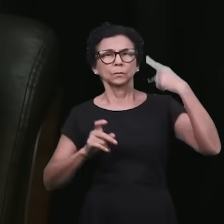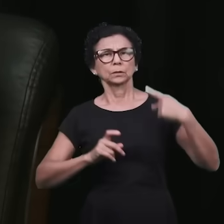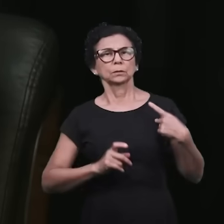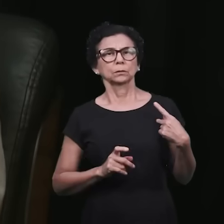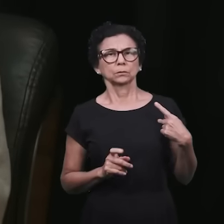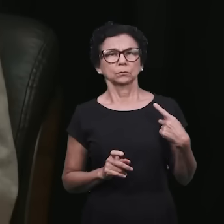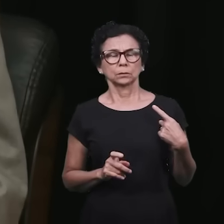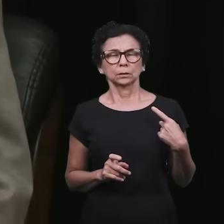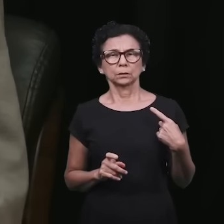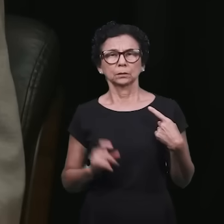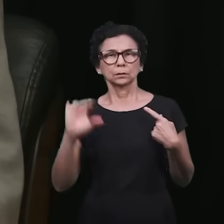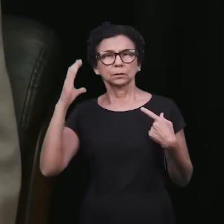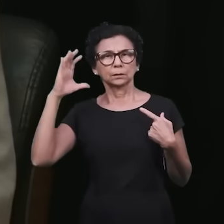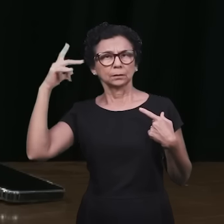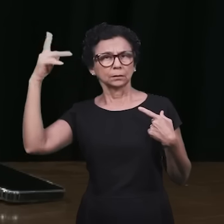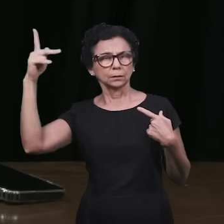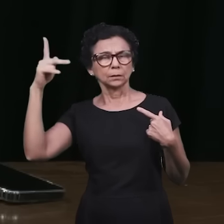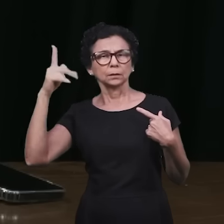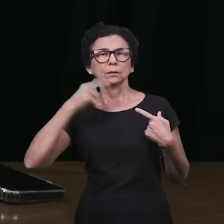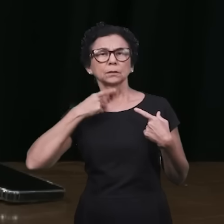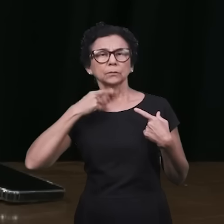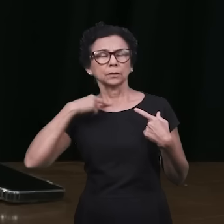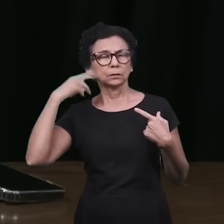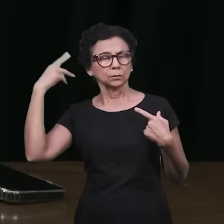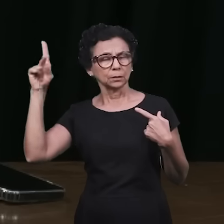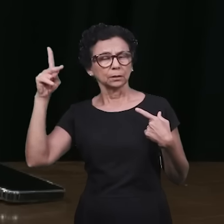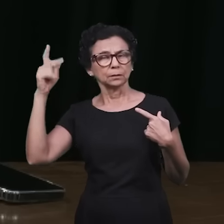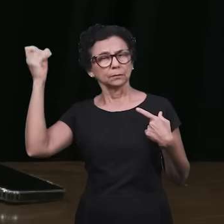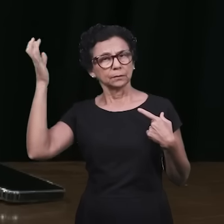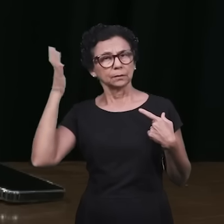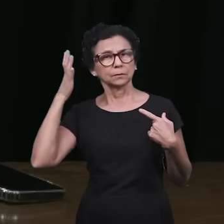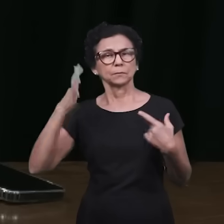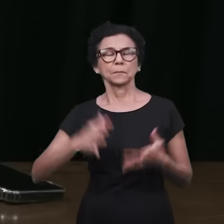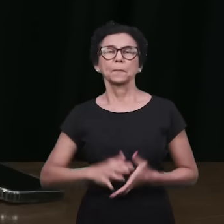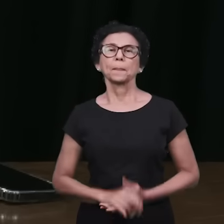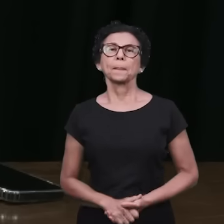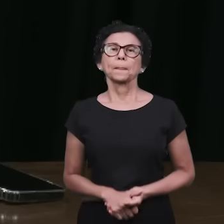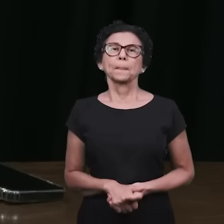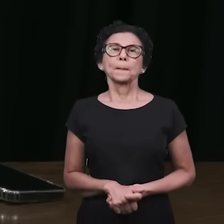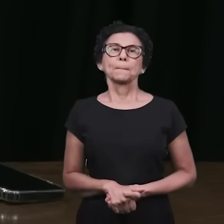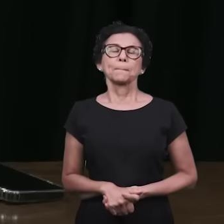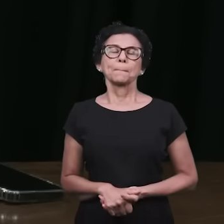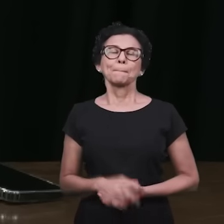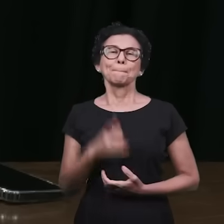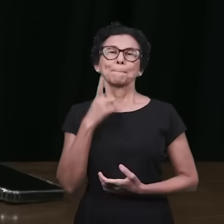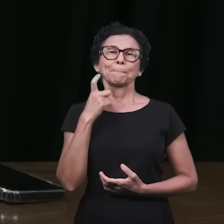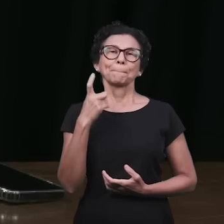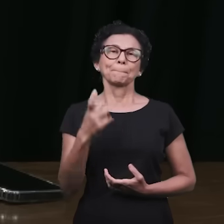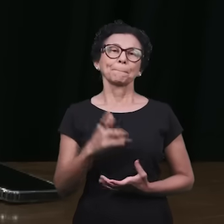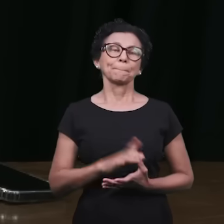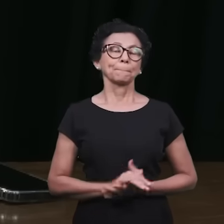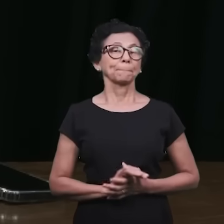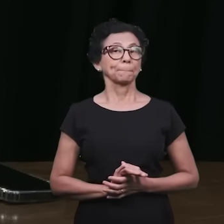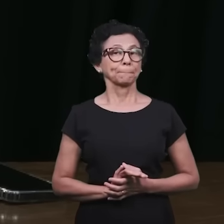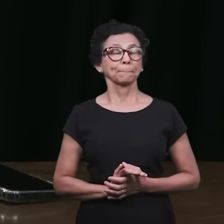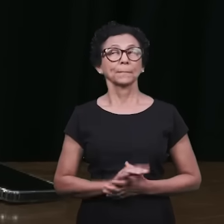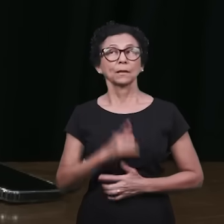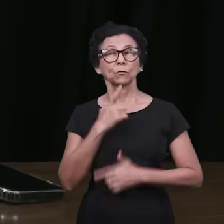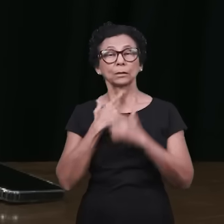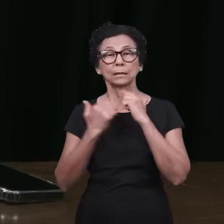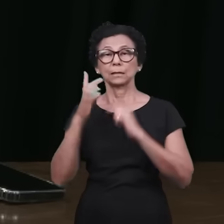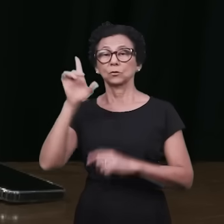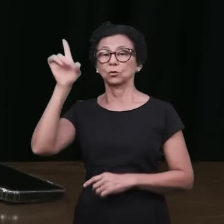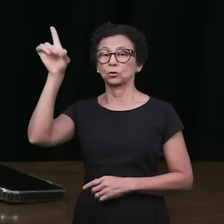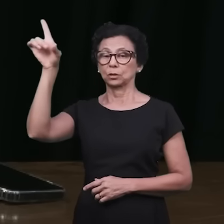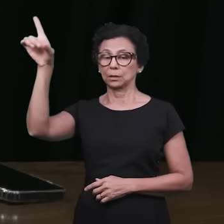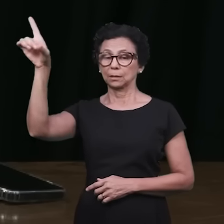eternidade, ou seja, é a revelação. Glória a Deus. E é interessante, né, que o chamado é segundo o coração de Deus.